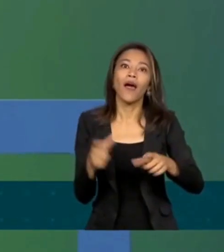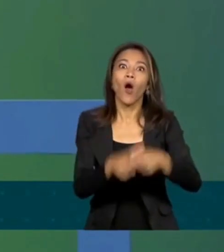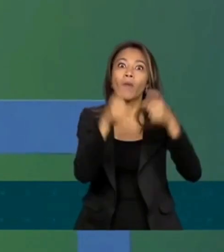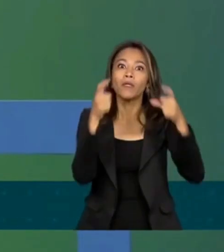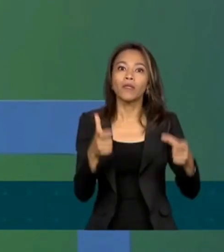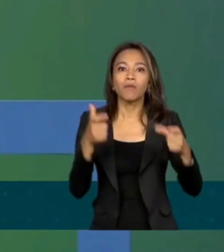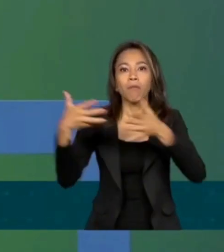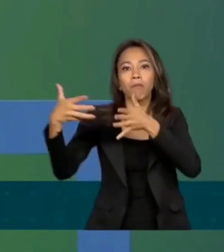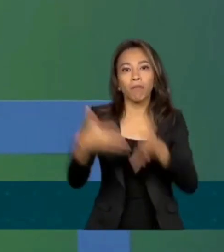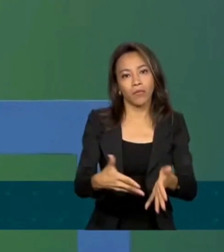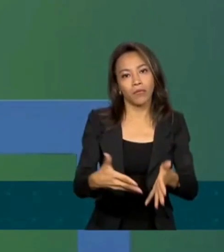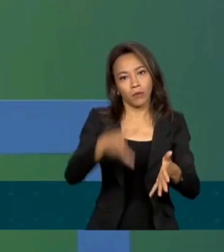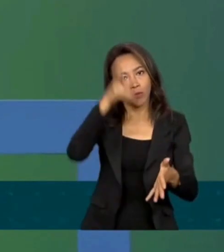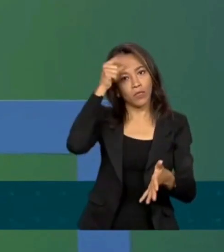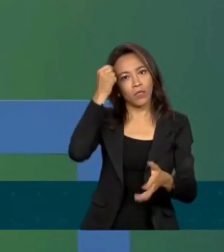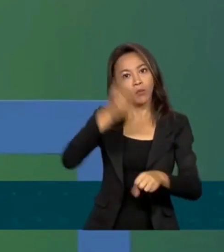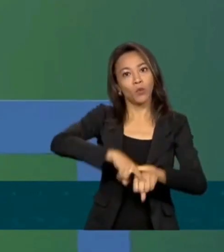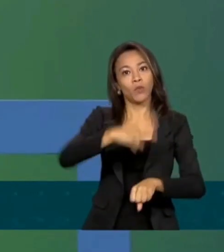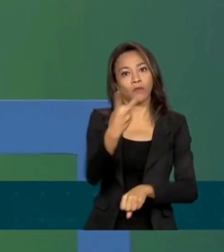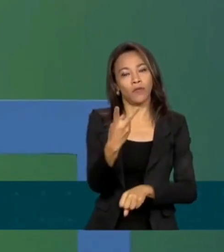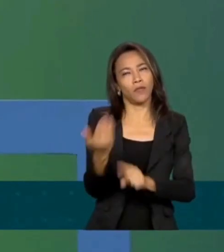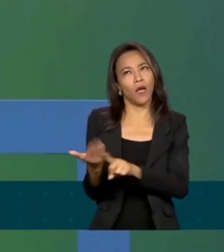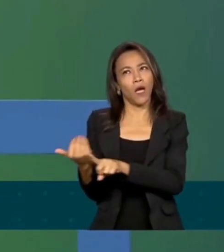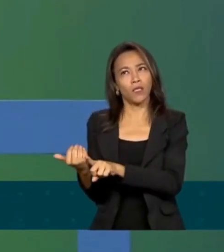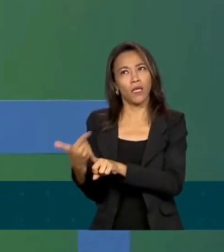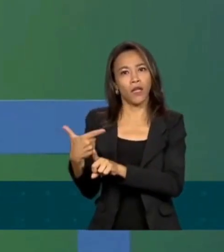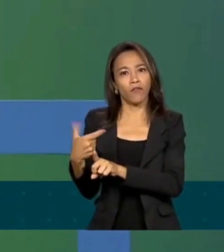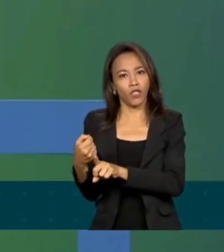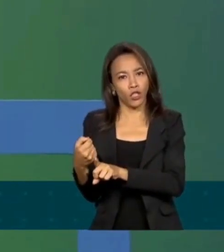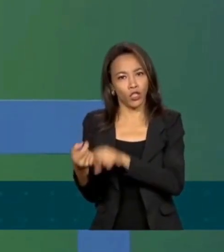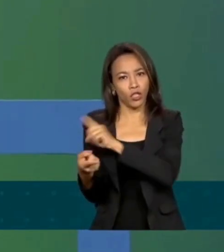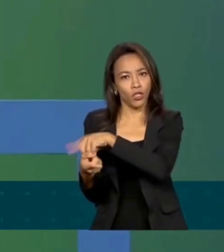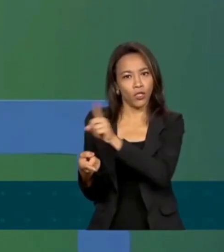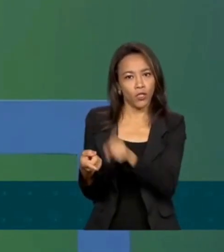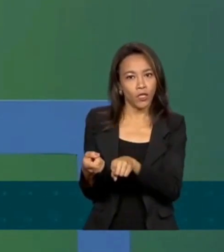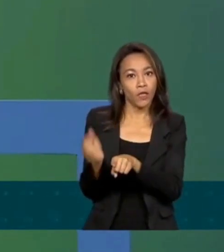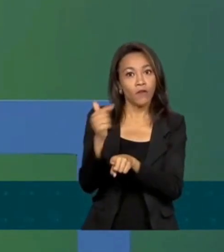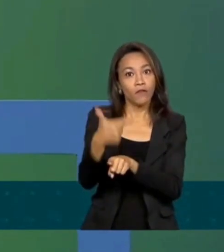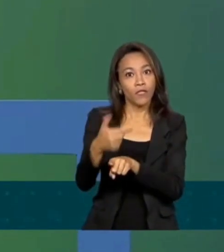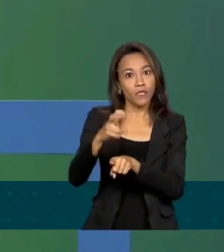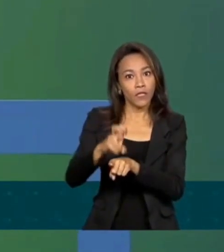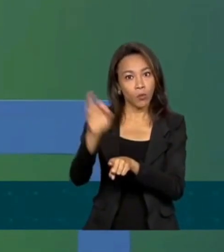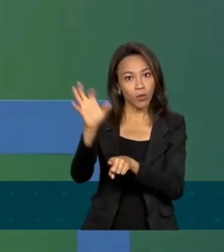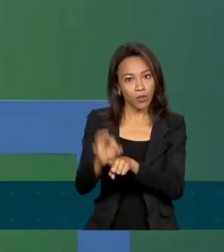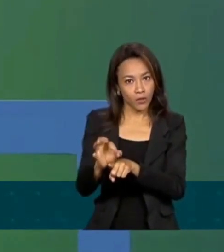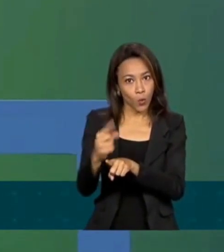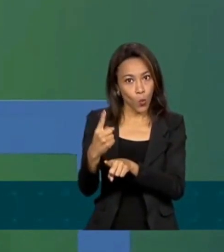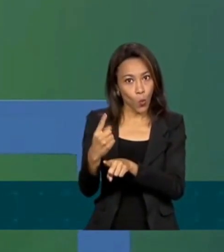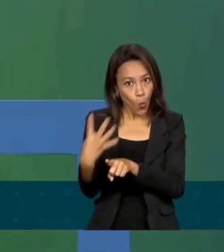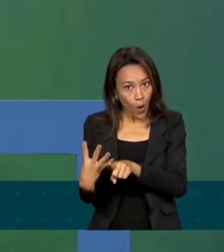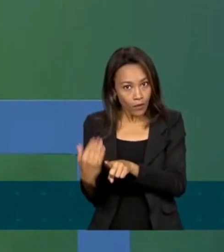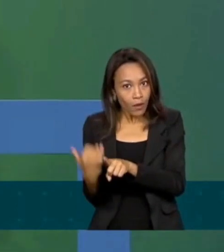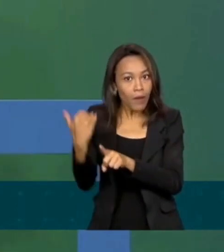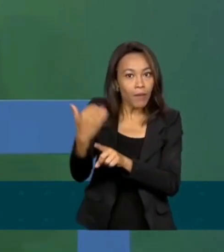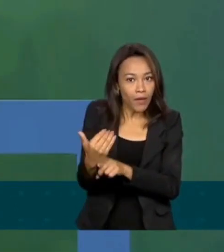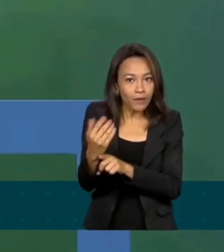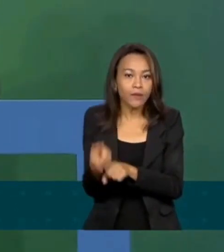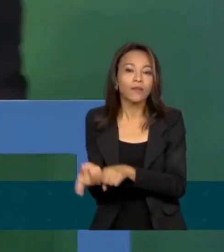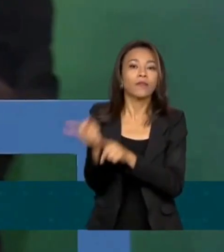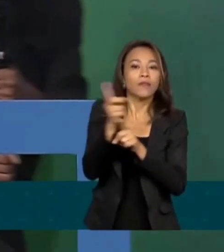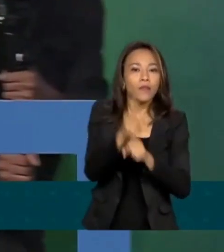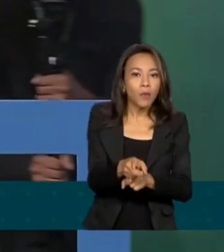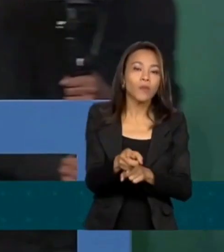2 vezes. Primeiro passou de 20% para 25%, 1/4 a mais.